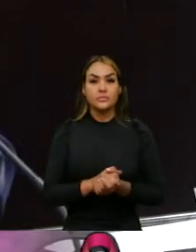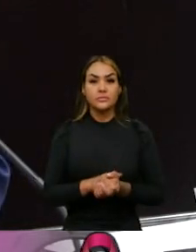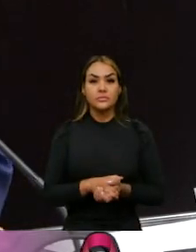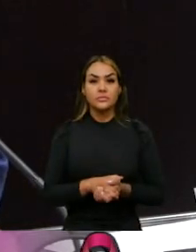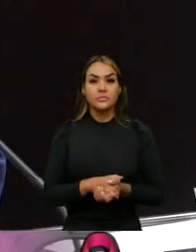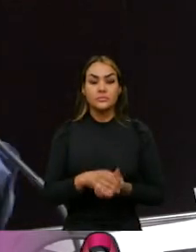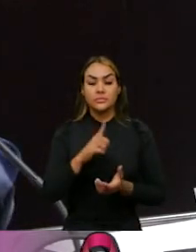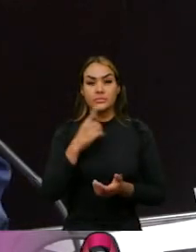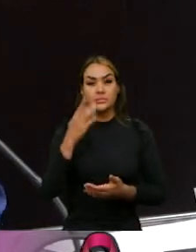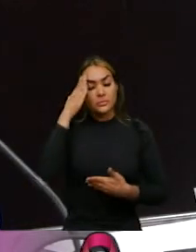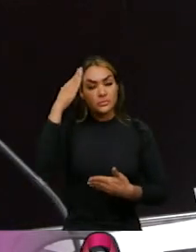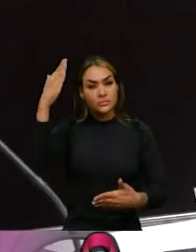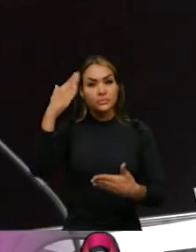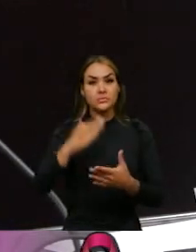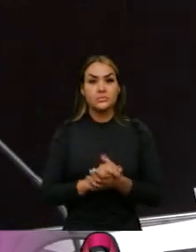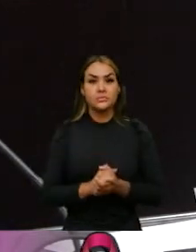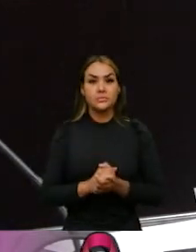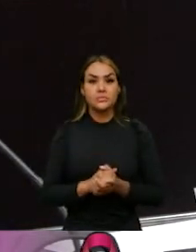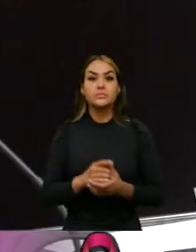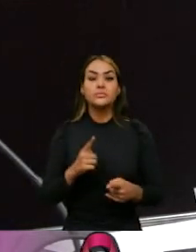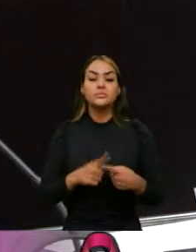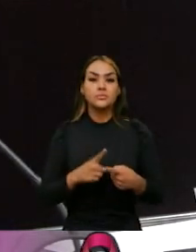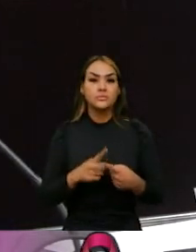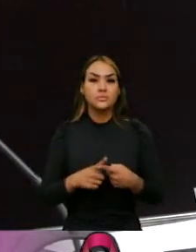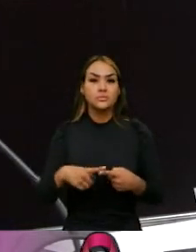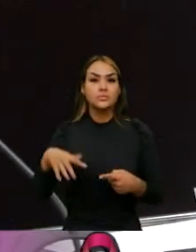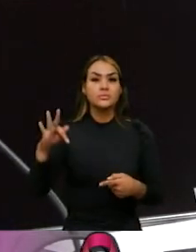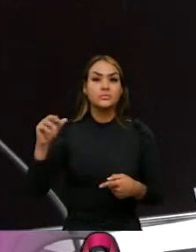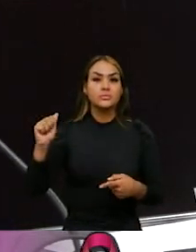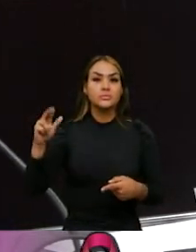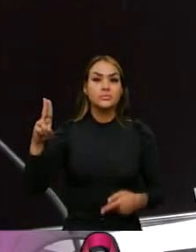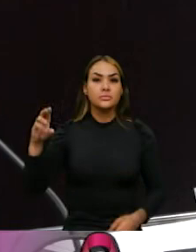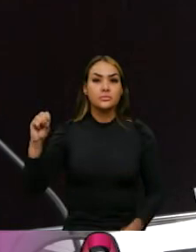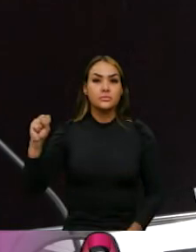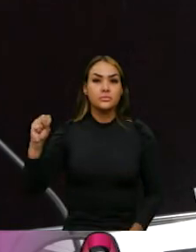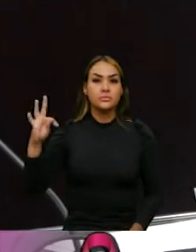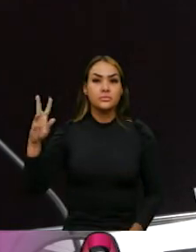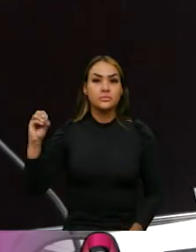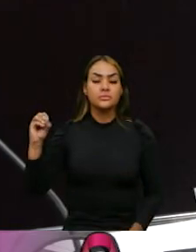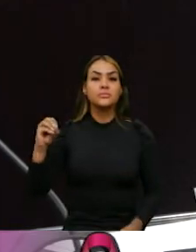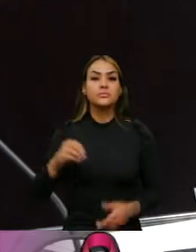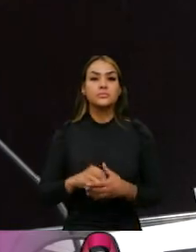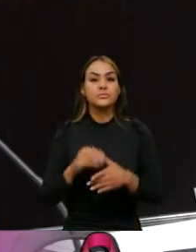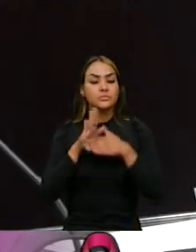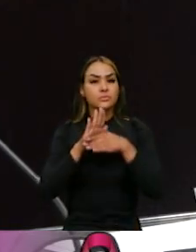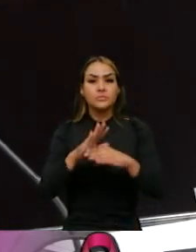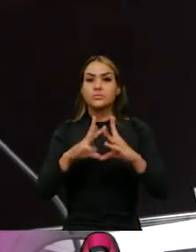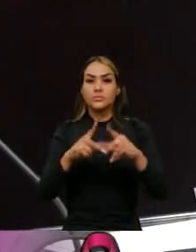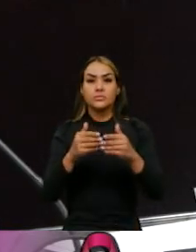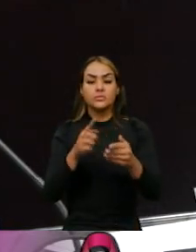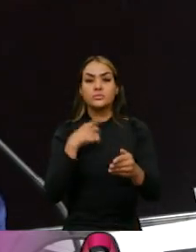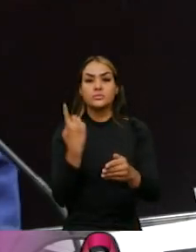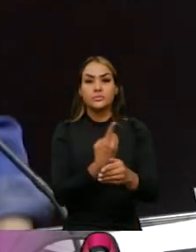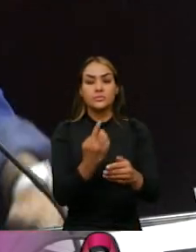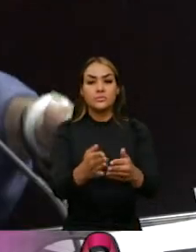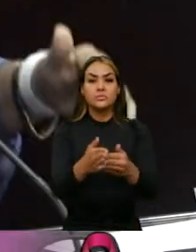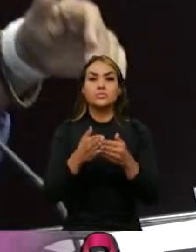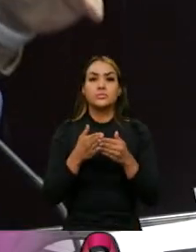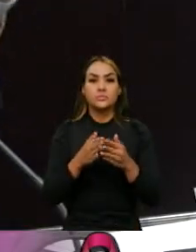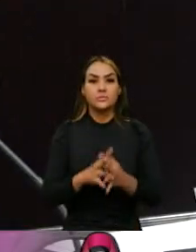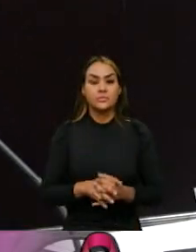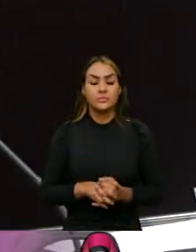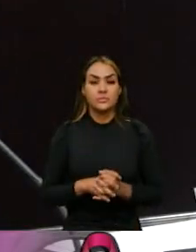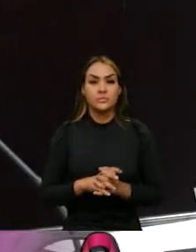a nossa gratidão, porque o Fausto Pinato tem dado retorno em tudo que nós estamos pedindo a ponto de sair.